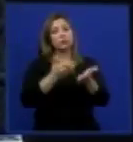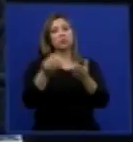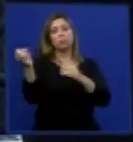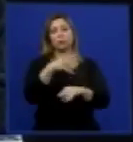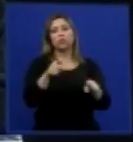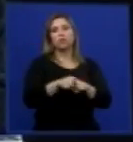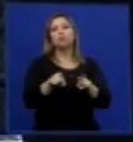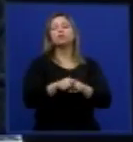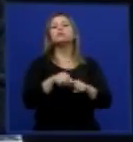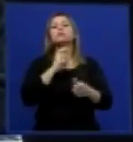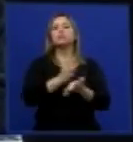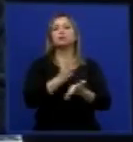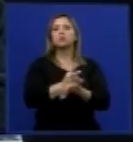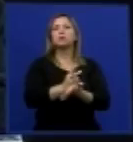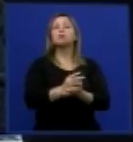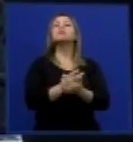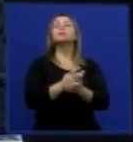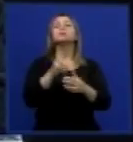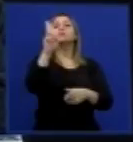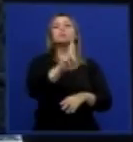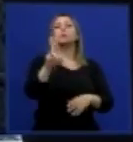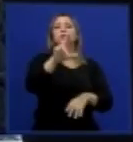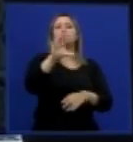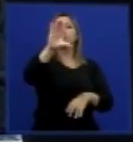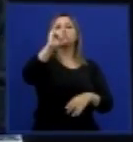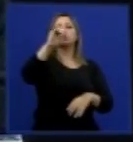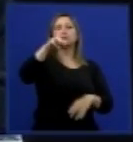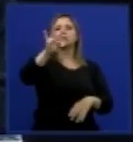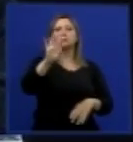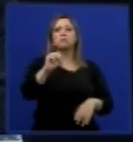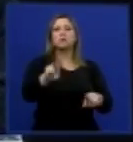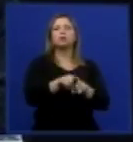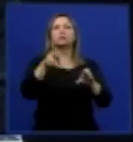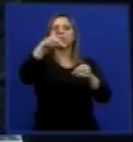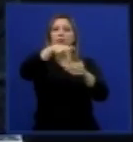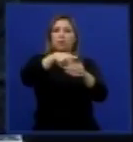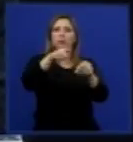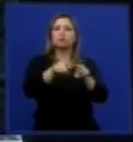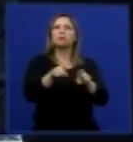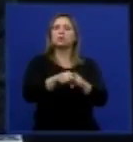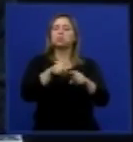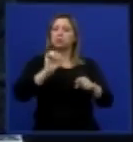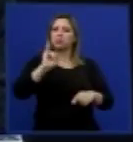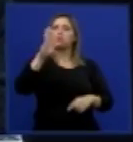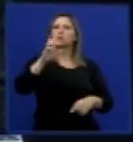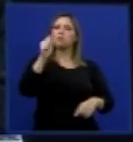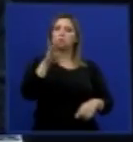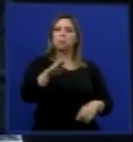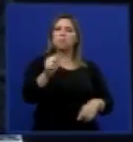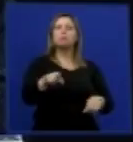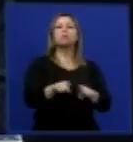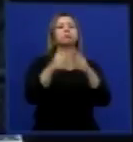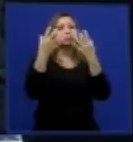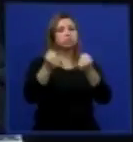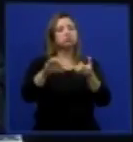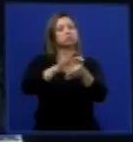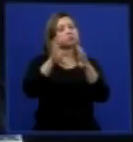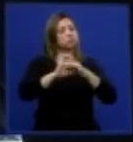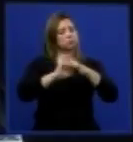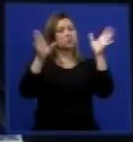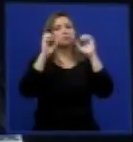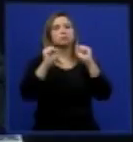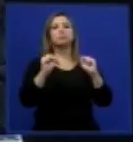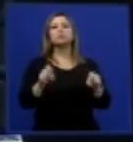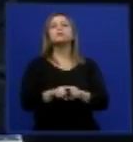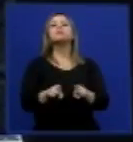e são destinados nos fornos de cimento e na Petrobrás com autorização expressa do Ibama omitiu ainda que em